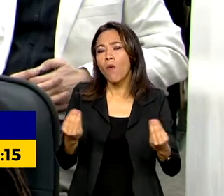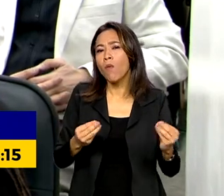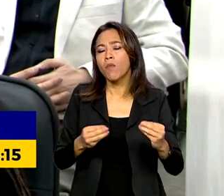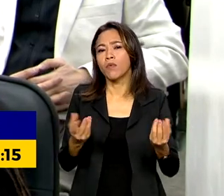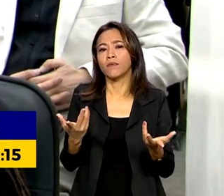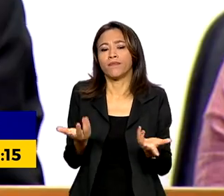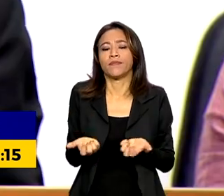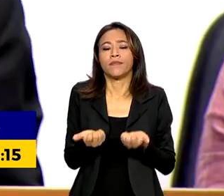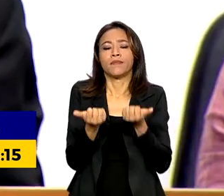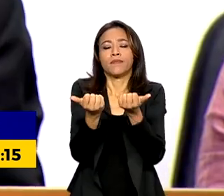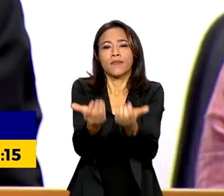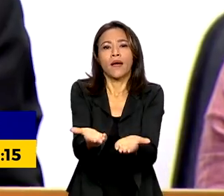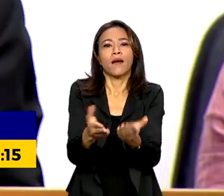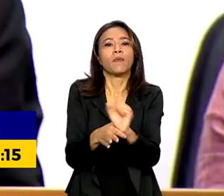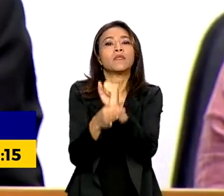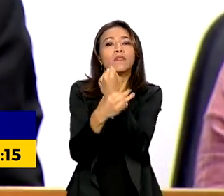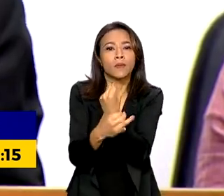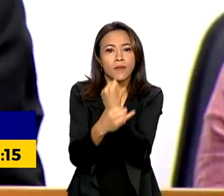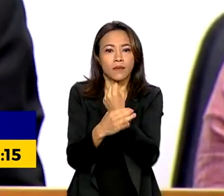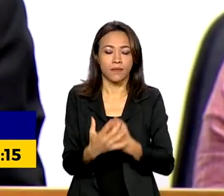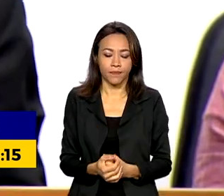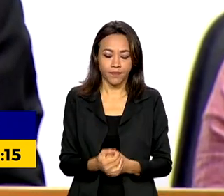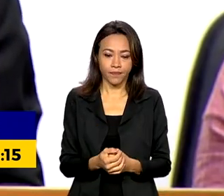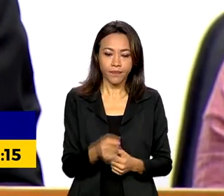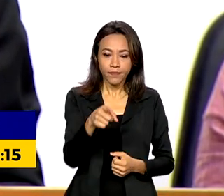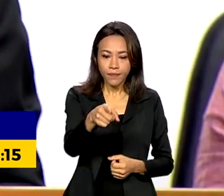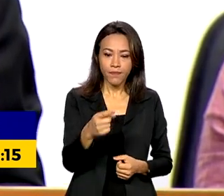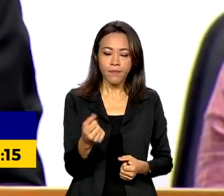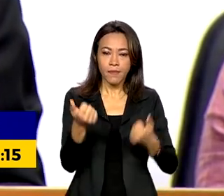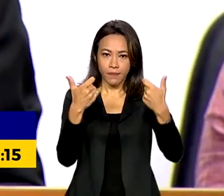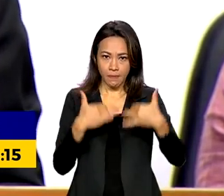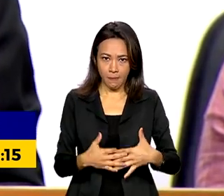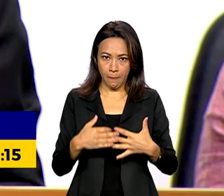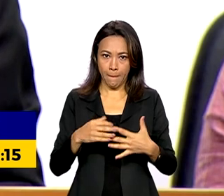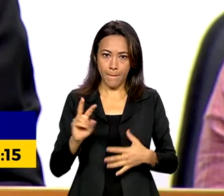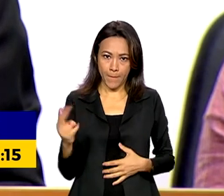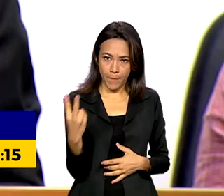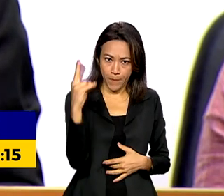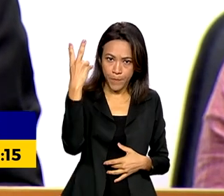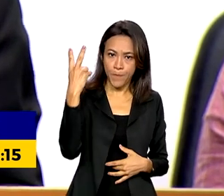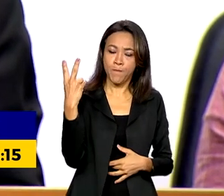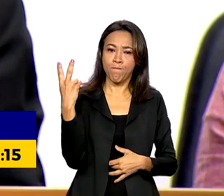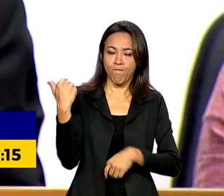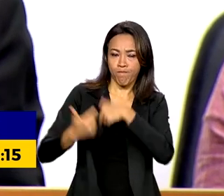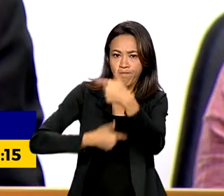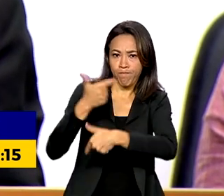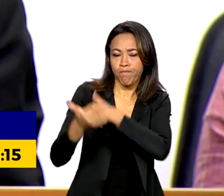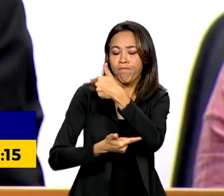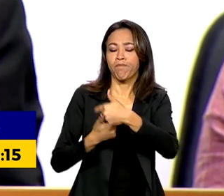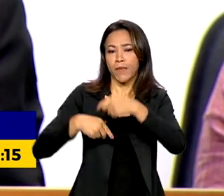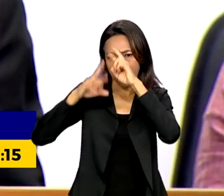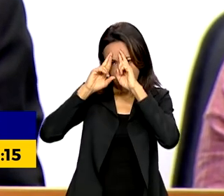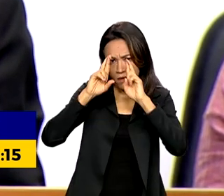o empregador. Uma legislação que valorize o trabalho, que respeite as